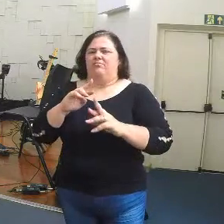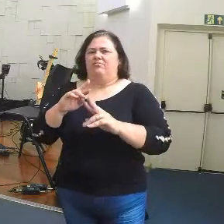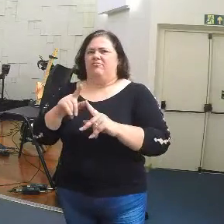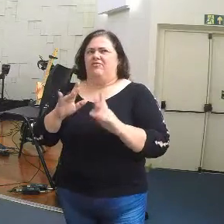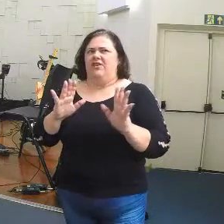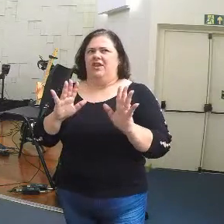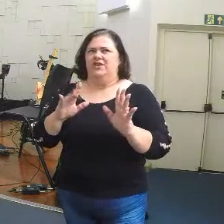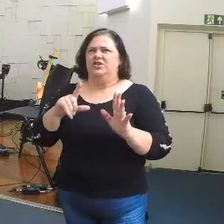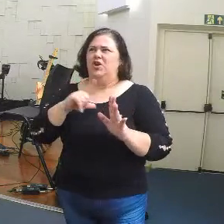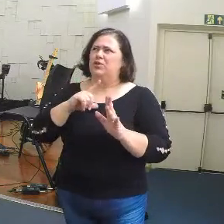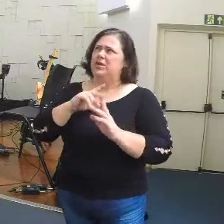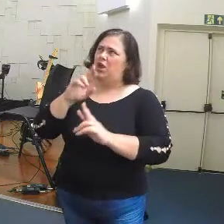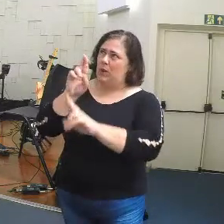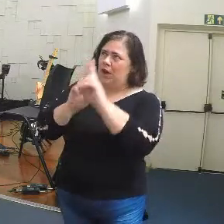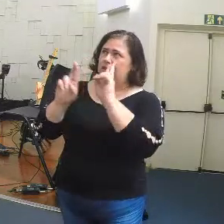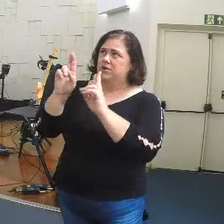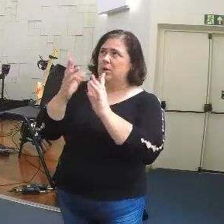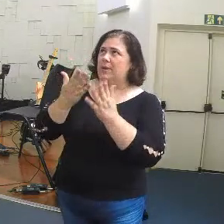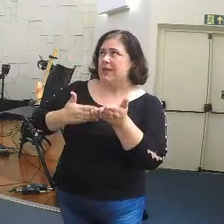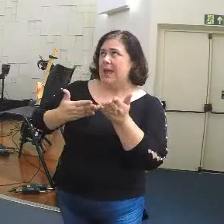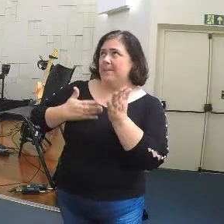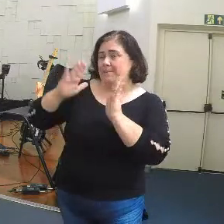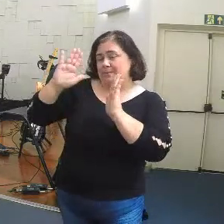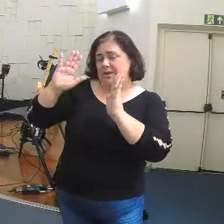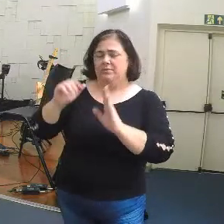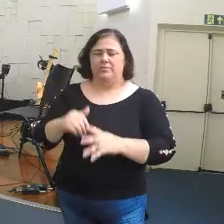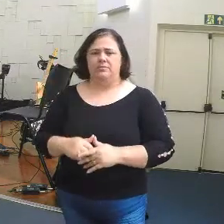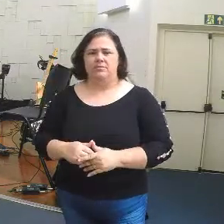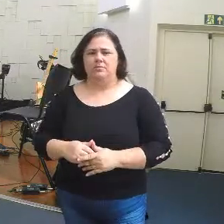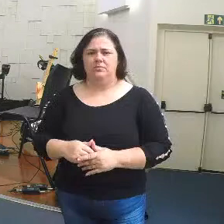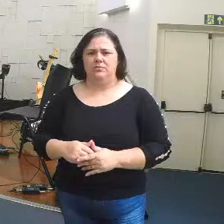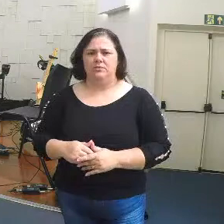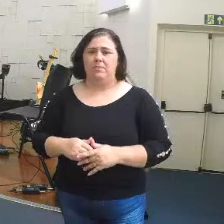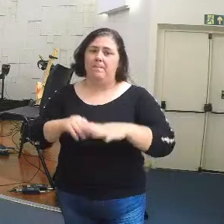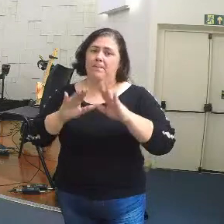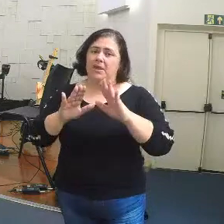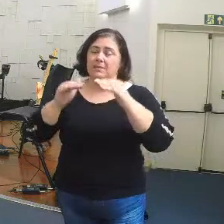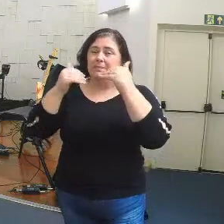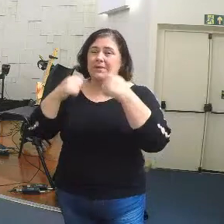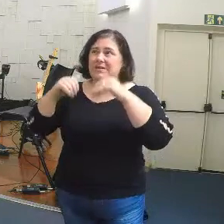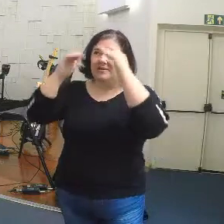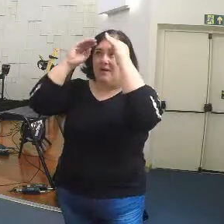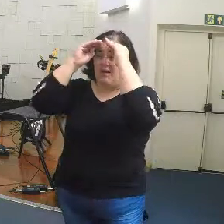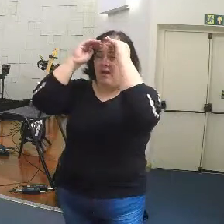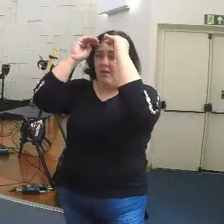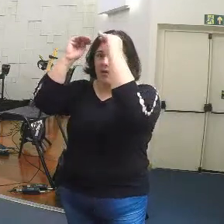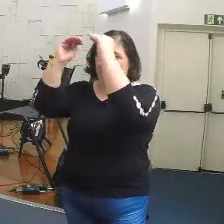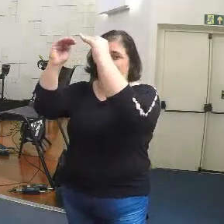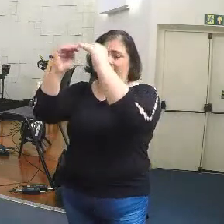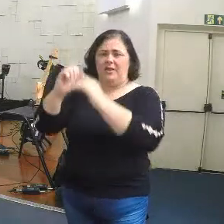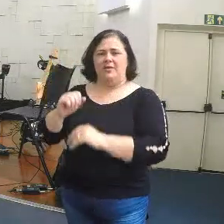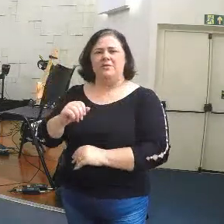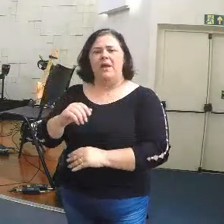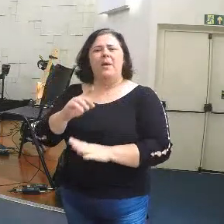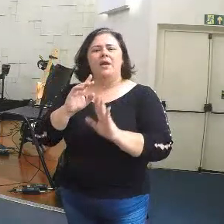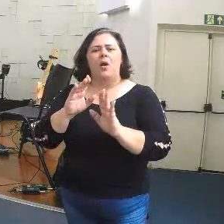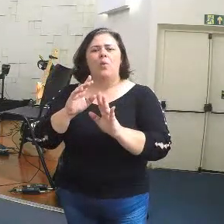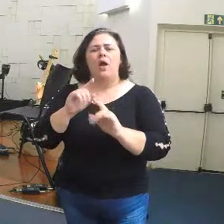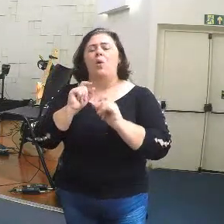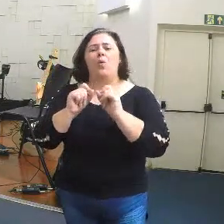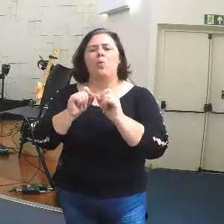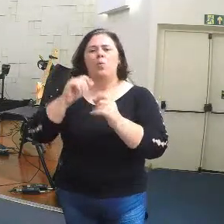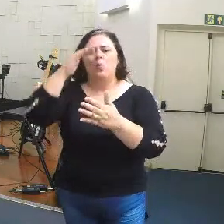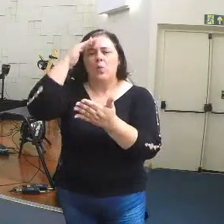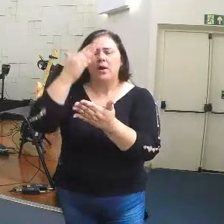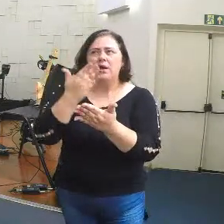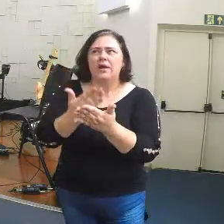tem um relacionamento de amizade com Deus, mas ao mesmo tempo você tem reverência. Esse temor no sentido de que Deus é altíssimo, de que Ele é santo, a gente precisa manter. Mas